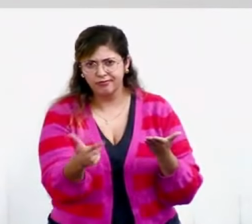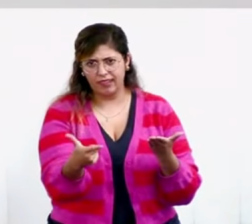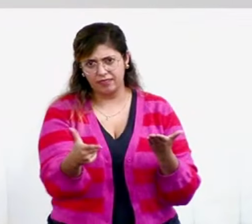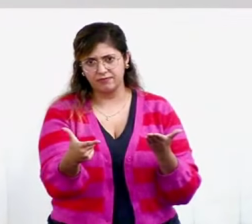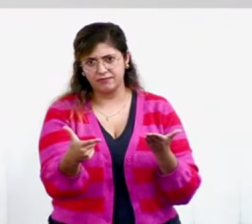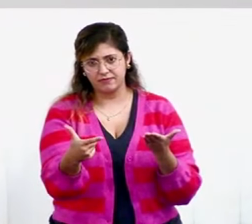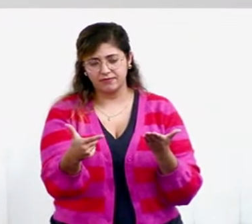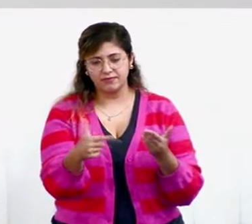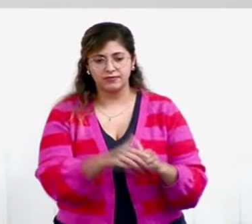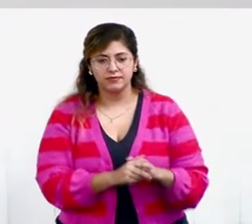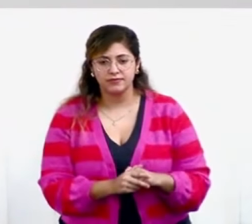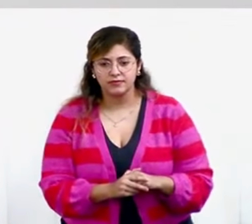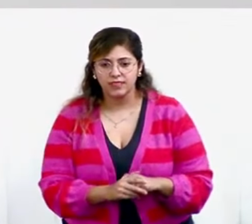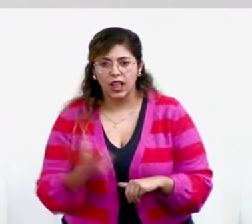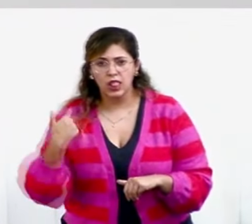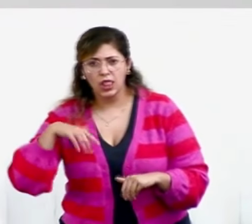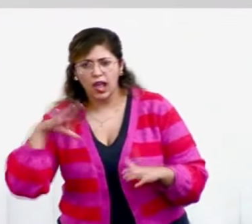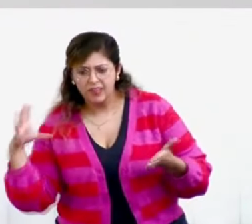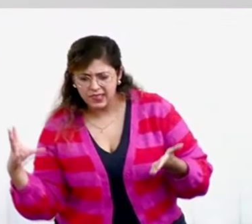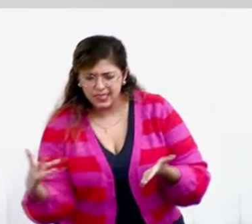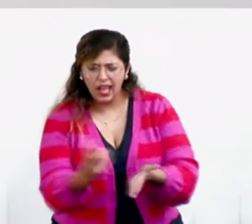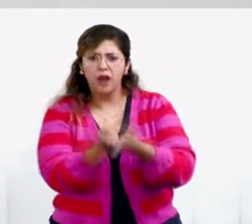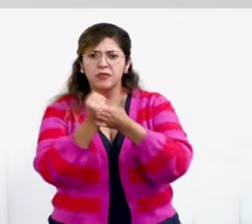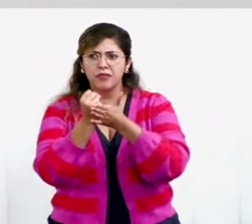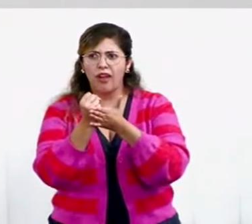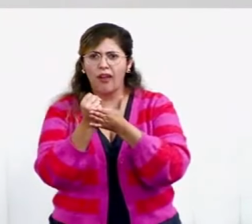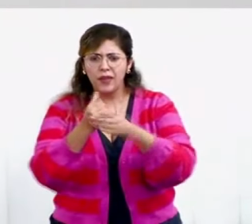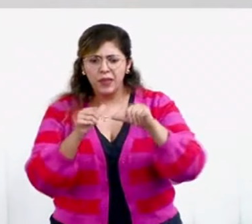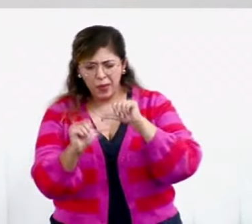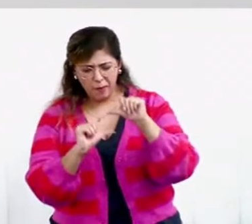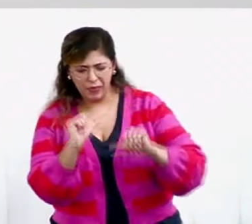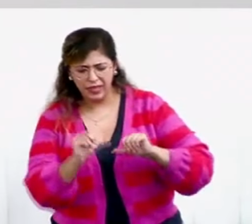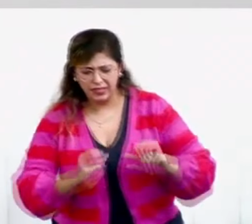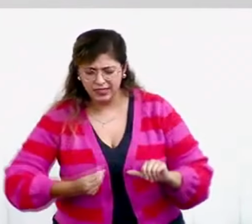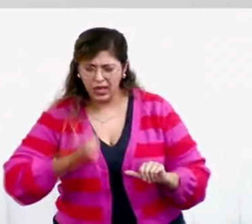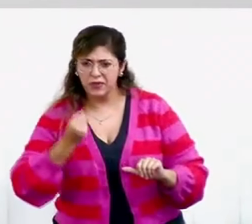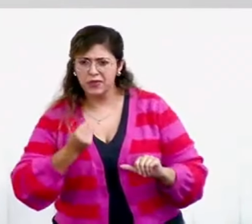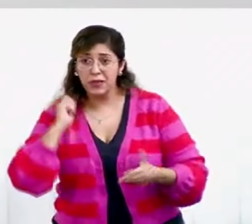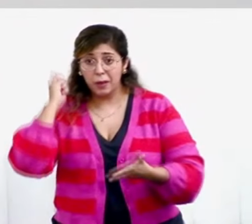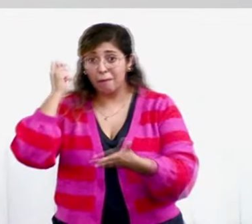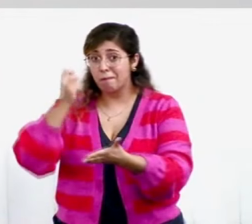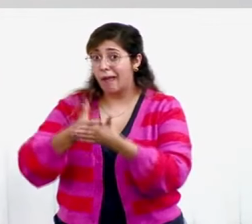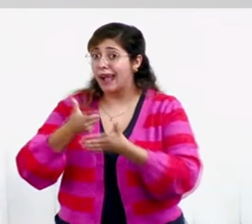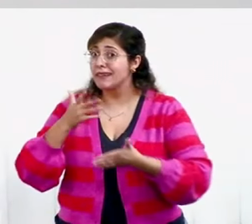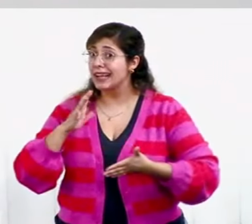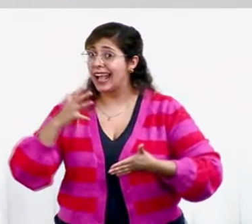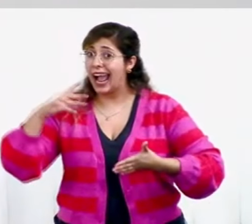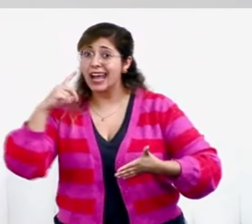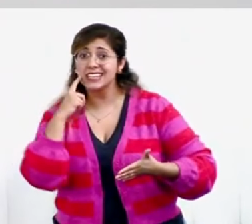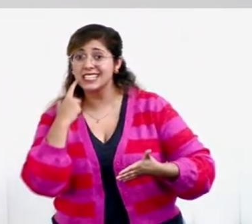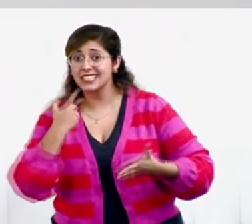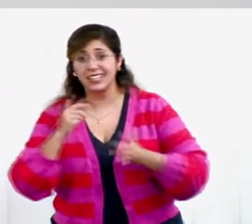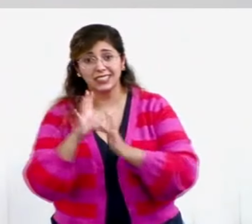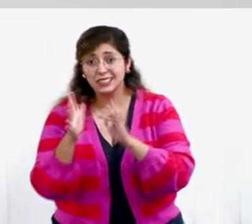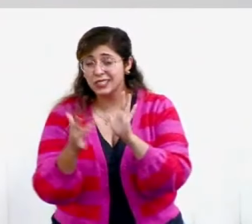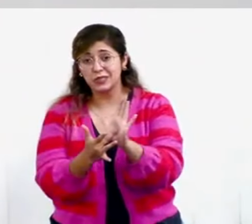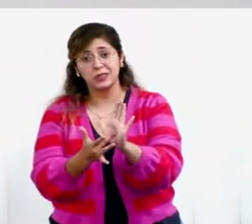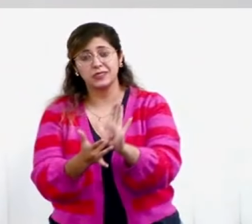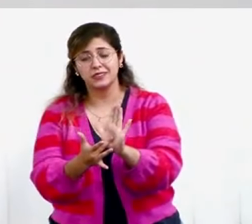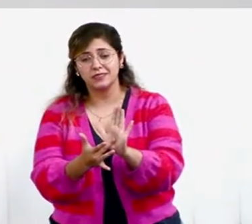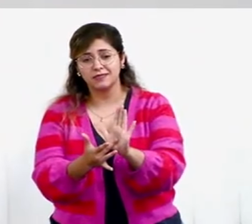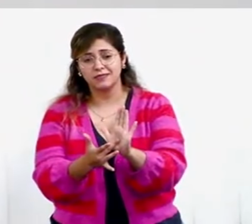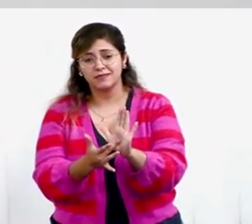fomos resgatados, de lá fomos transformados por um alto preço, por um sangue derramado. Por que